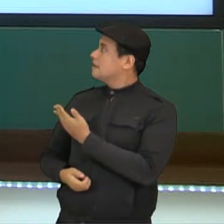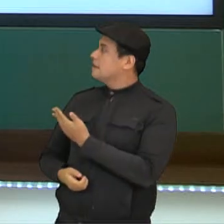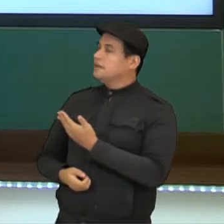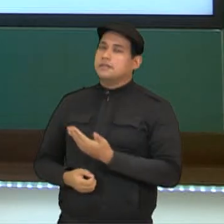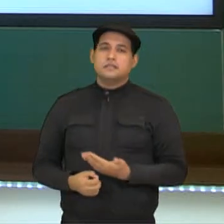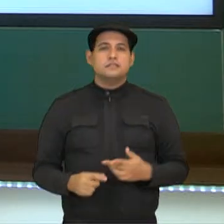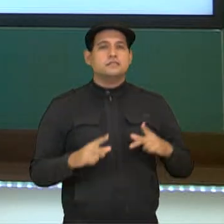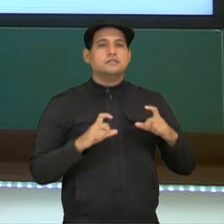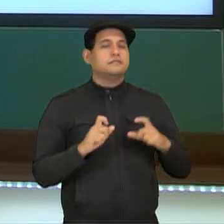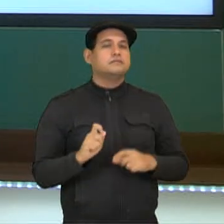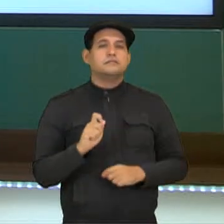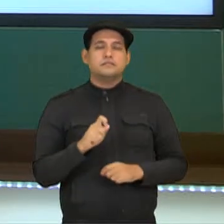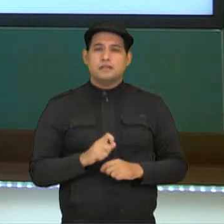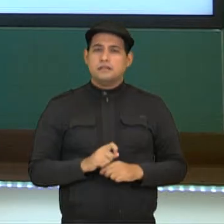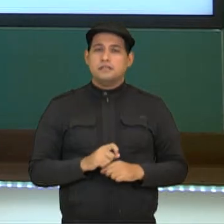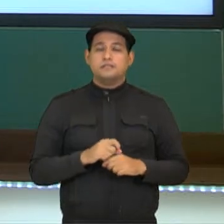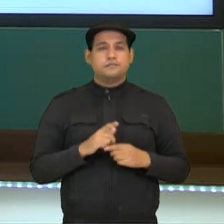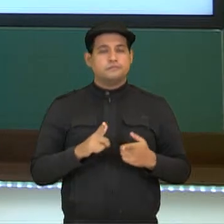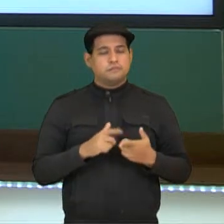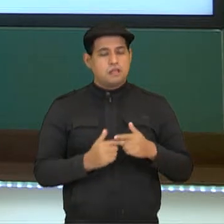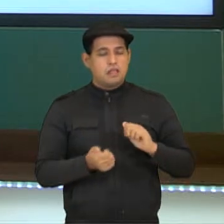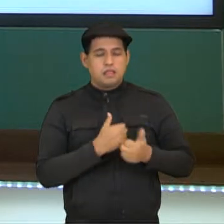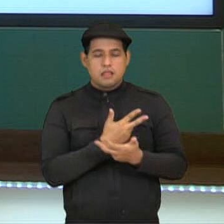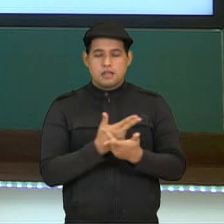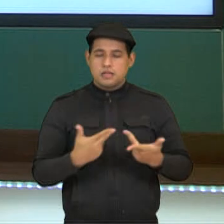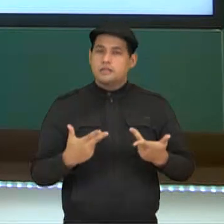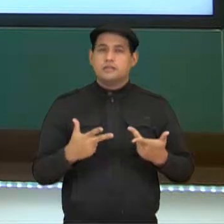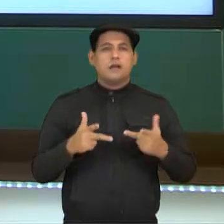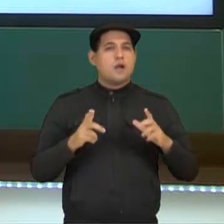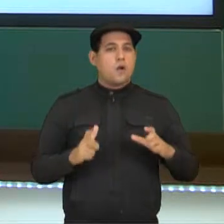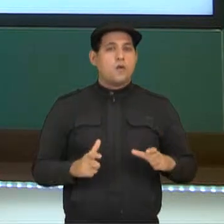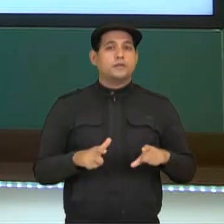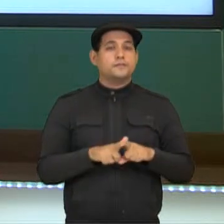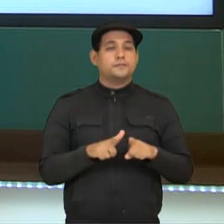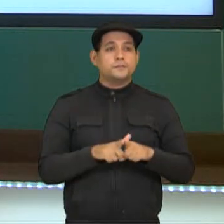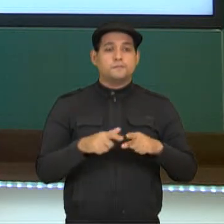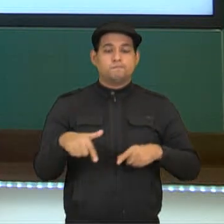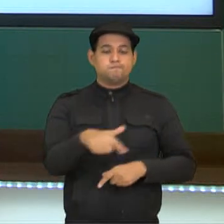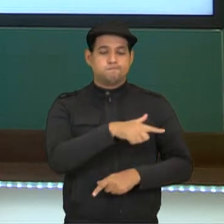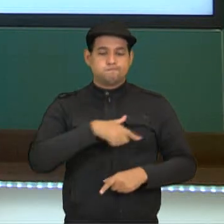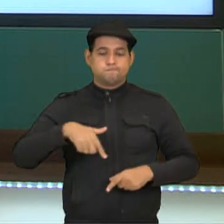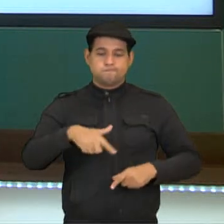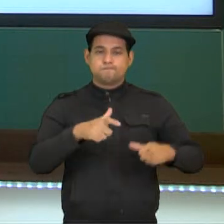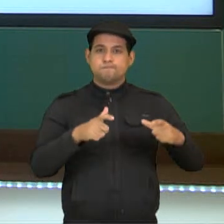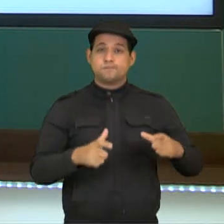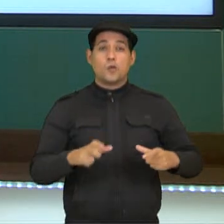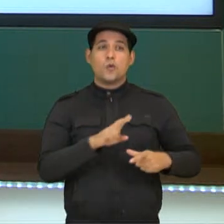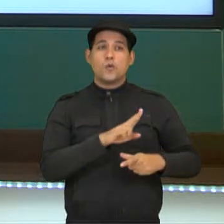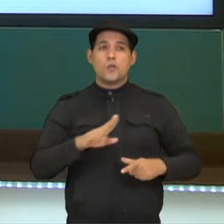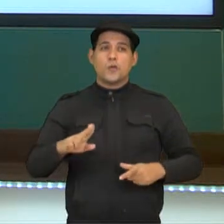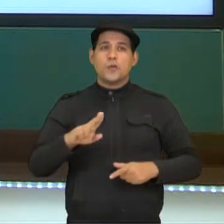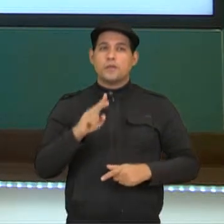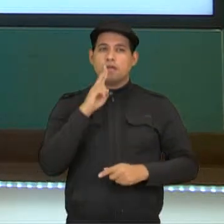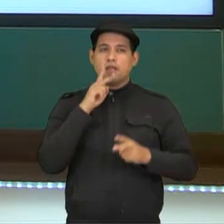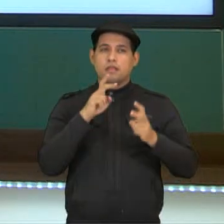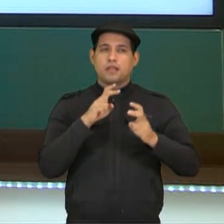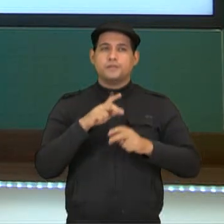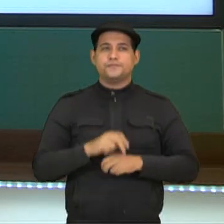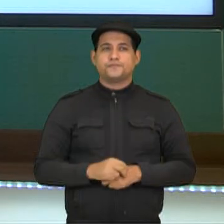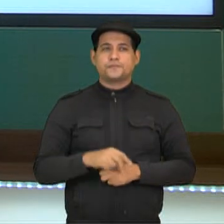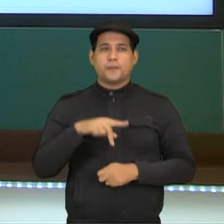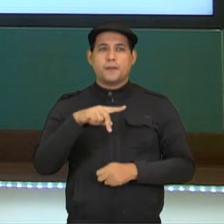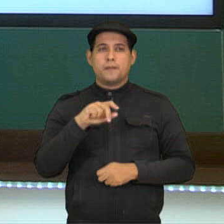uma imagem, né, dos Jogos Olímpicos da Era Moderna, nesse estádio que é chamado de Panatenaico. Tá? Então, esse